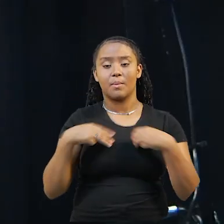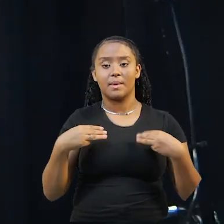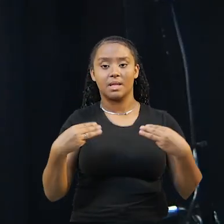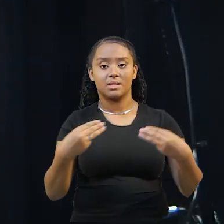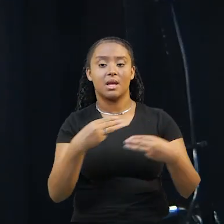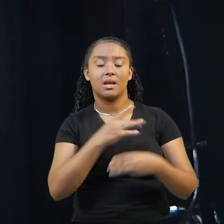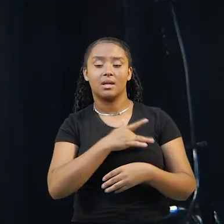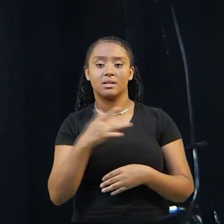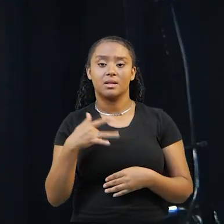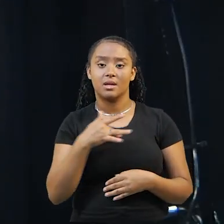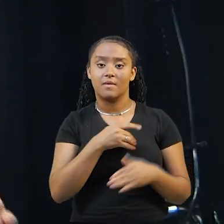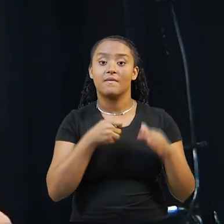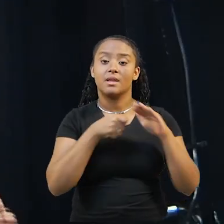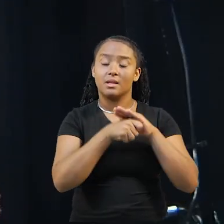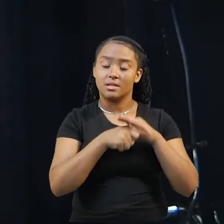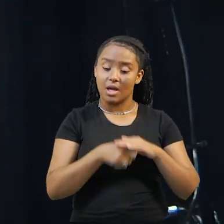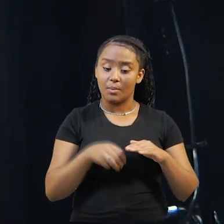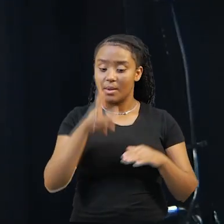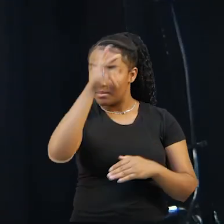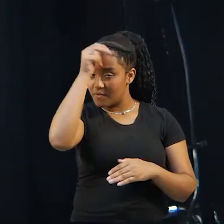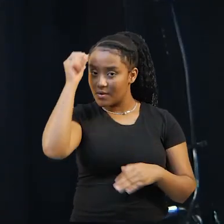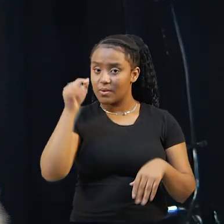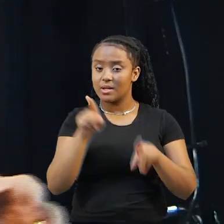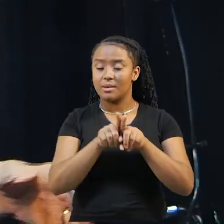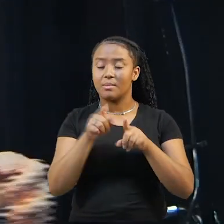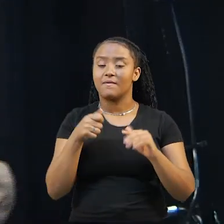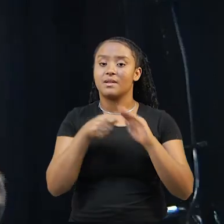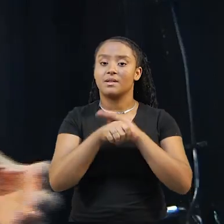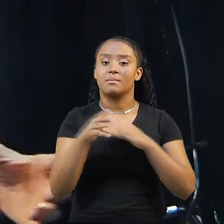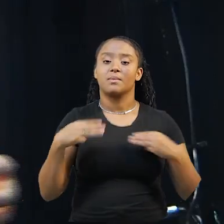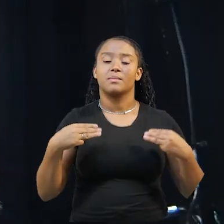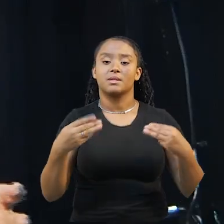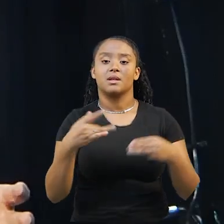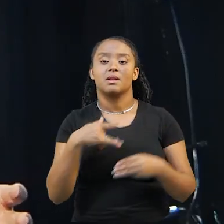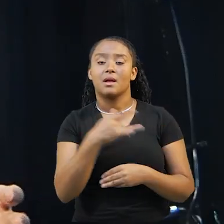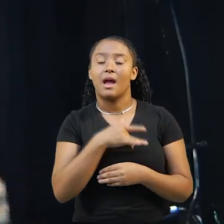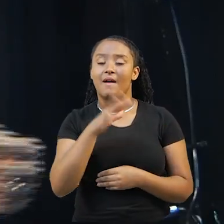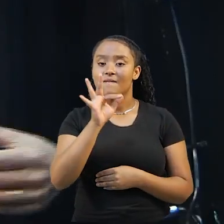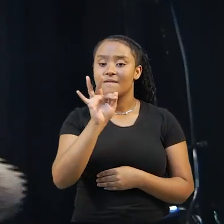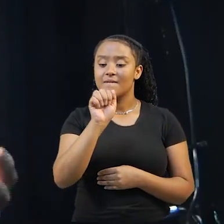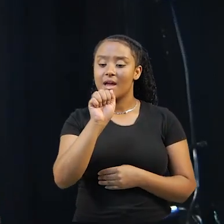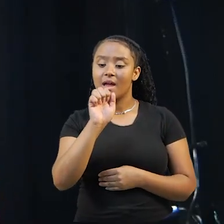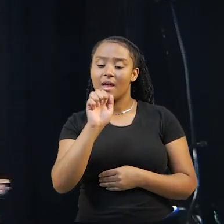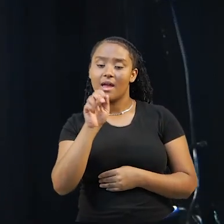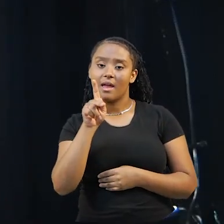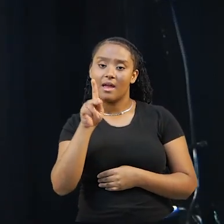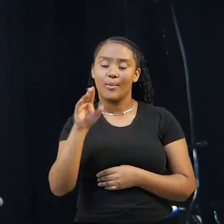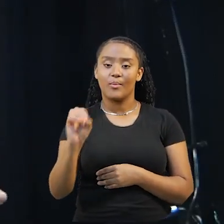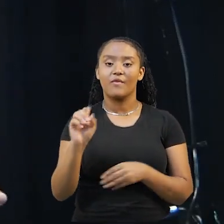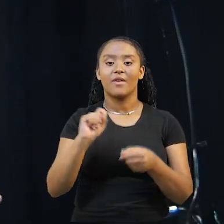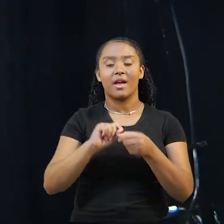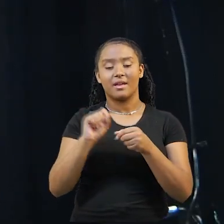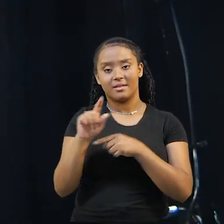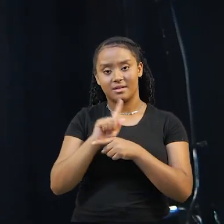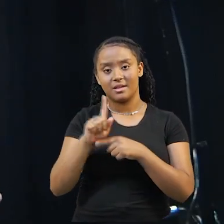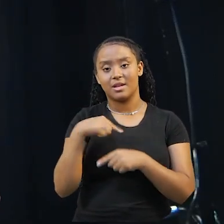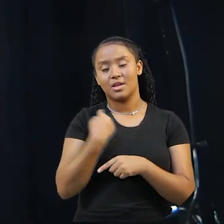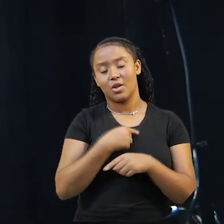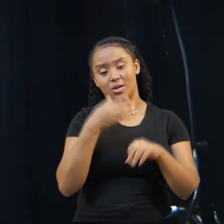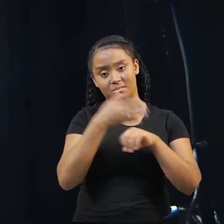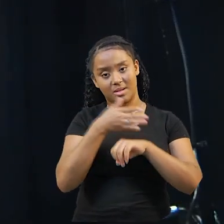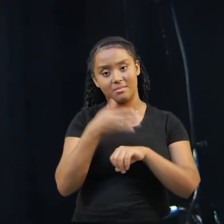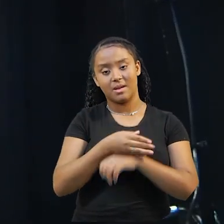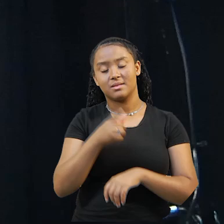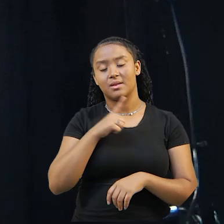da Saúde, financiado pela Prefeitura, pelo Ministério da Saúde, a FAEPO faz essa gestão e a gente tem a participação da